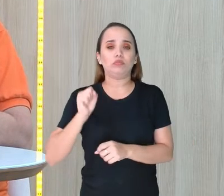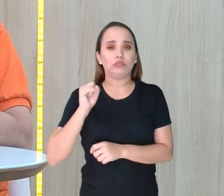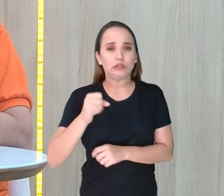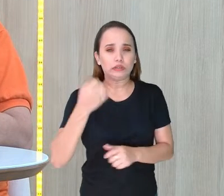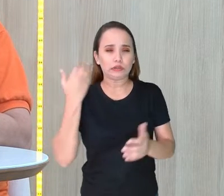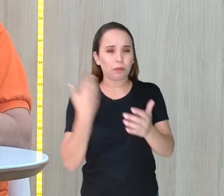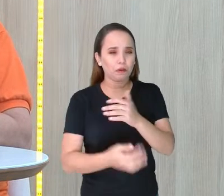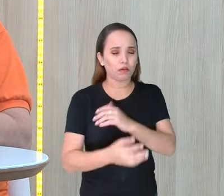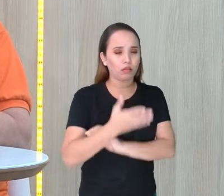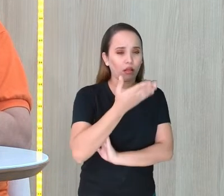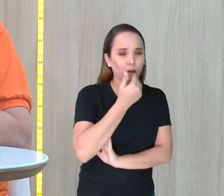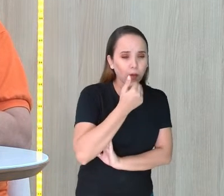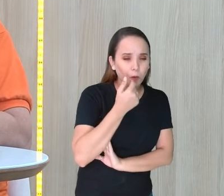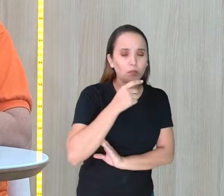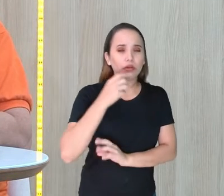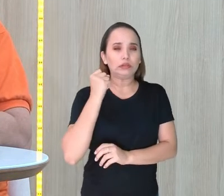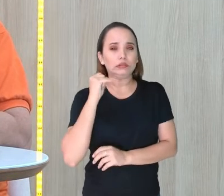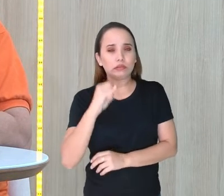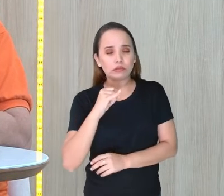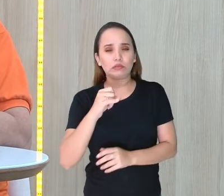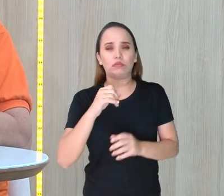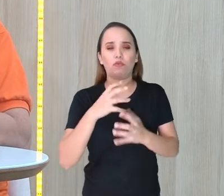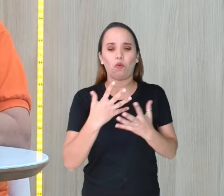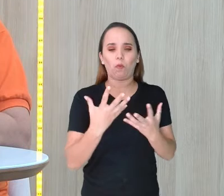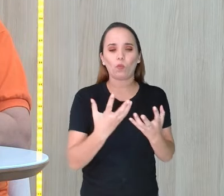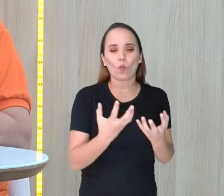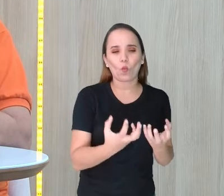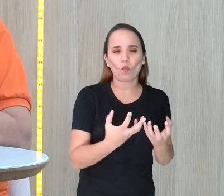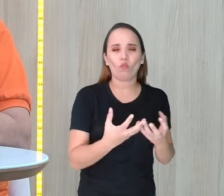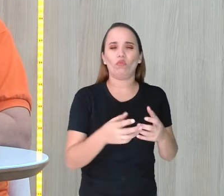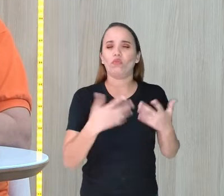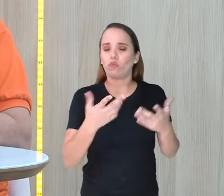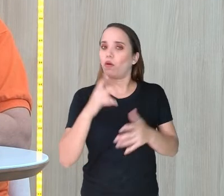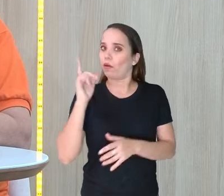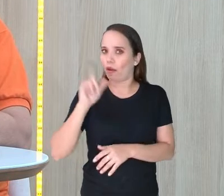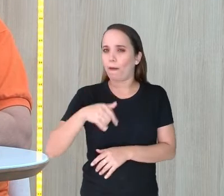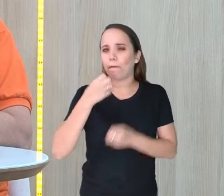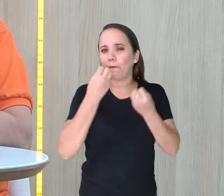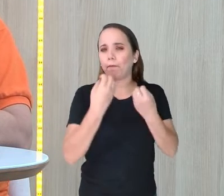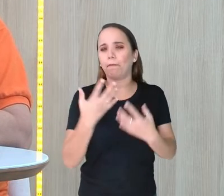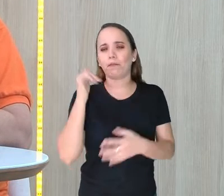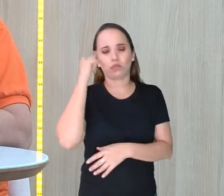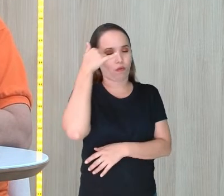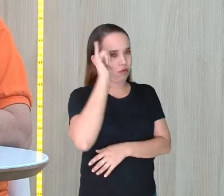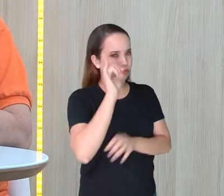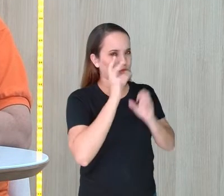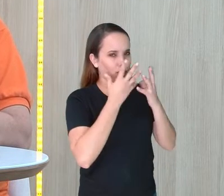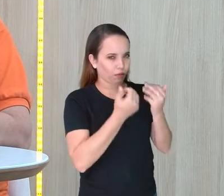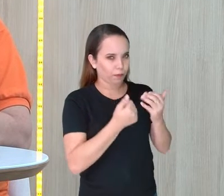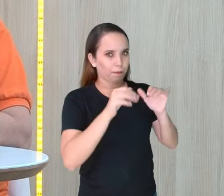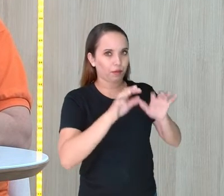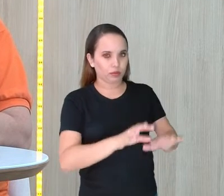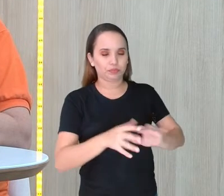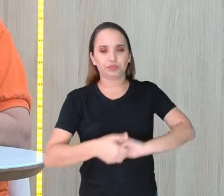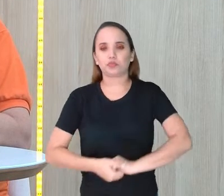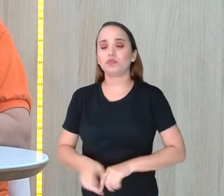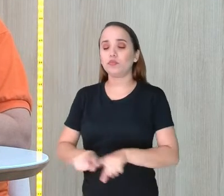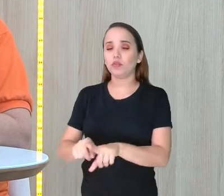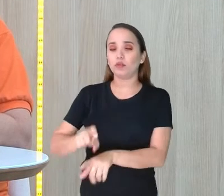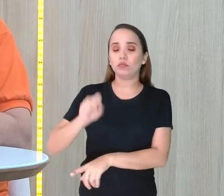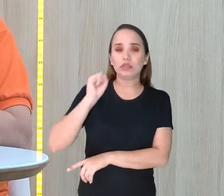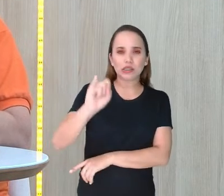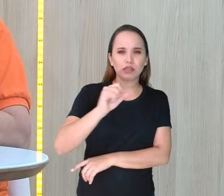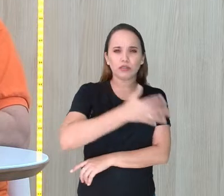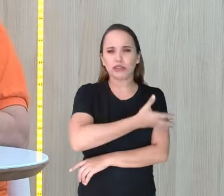aquele alimento, porque pode trazer complicações mais graves. Também, quando a gente não guarda o alimento na geladeira, esqueceu